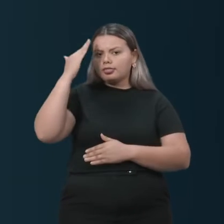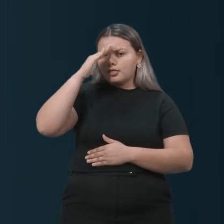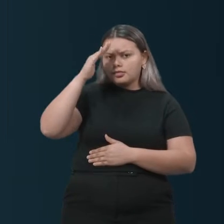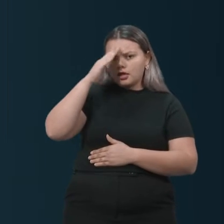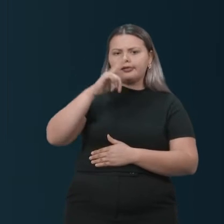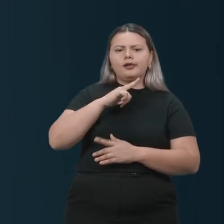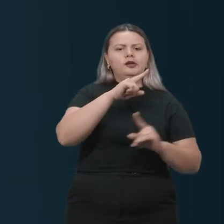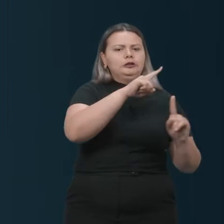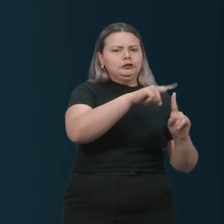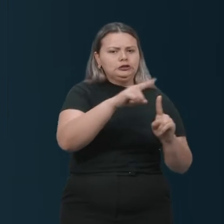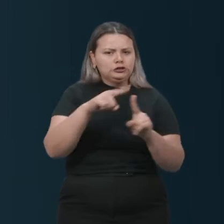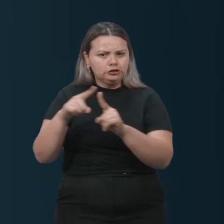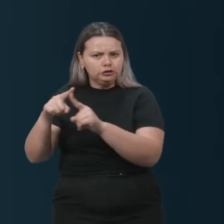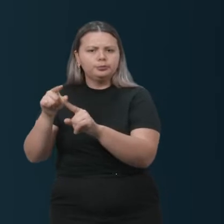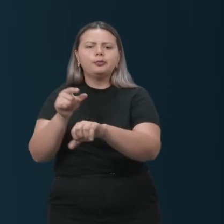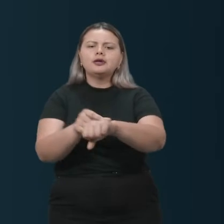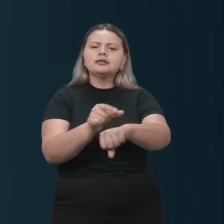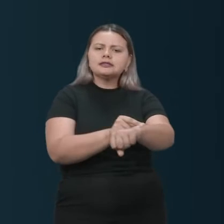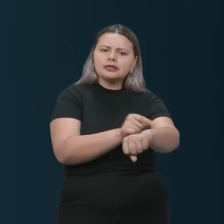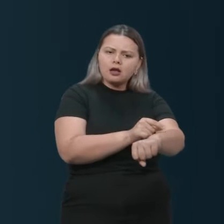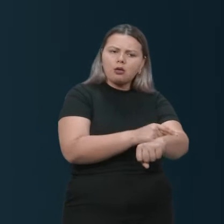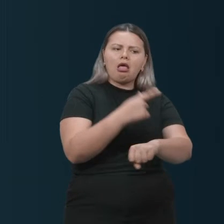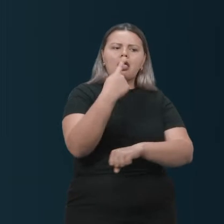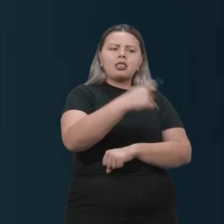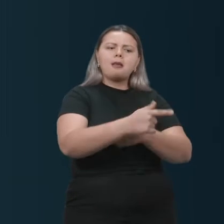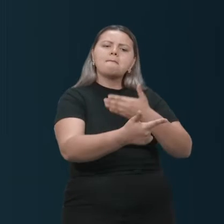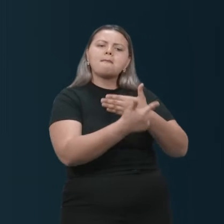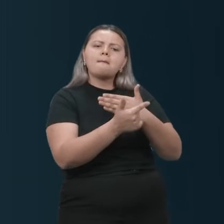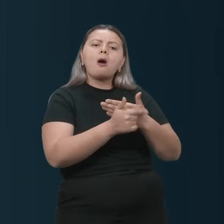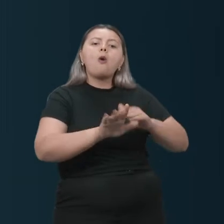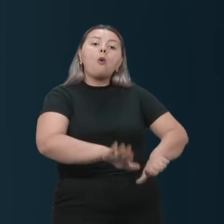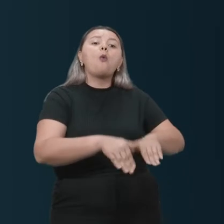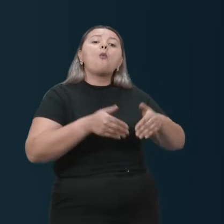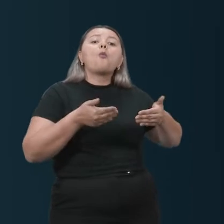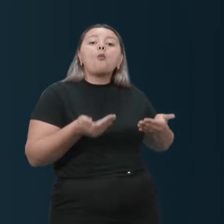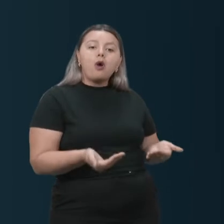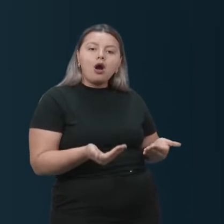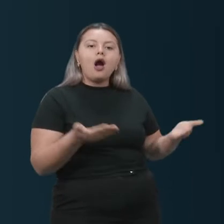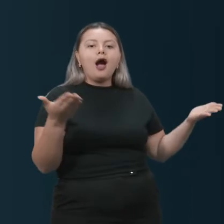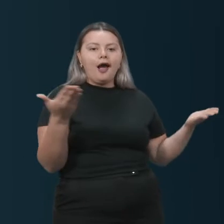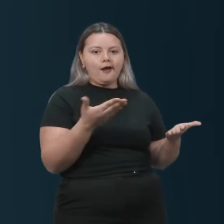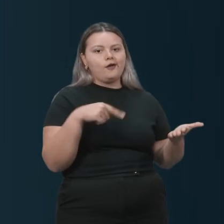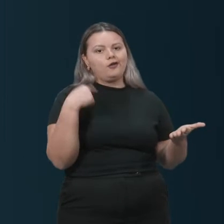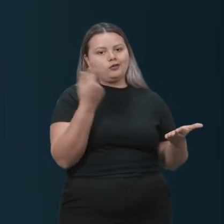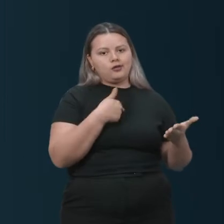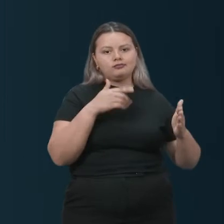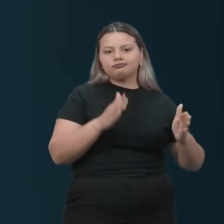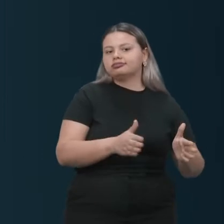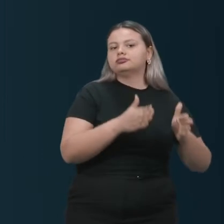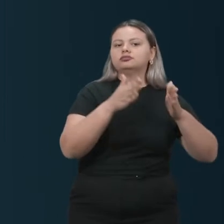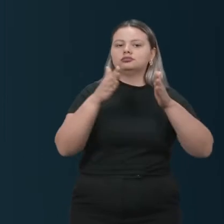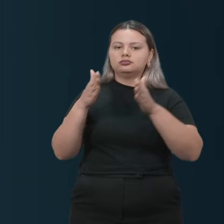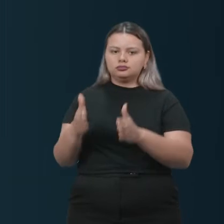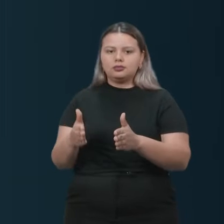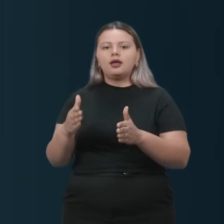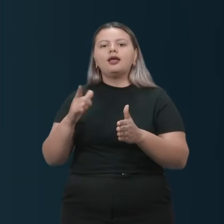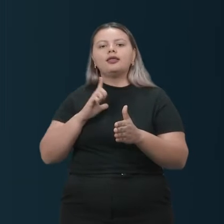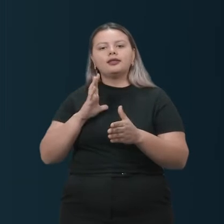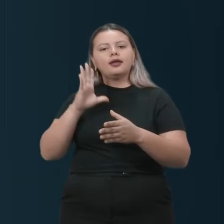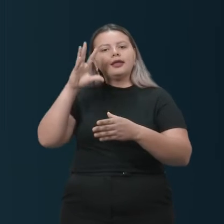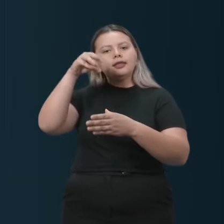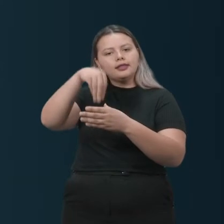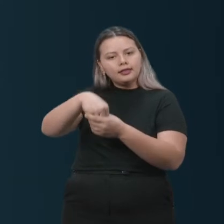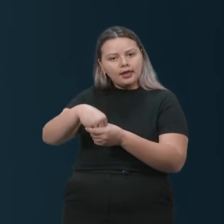tipos celulares e principais funções dessas células, é importante a gente aprofundar sobre qual